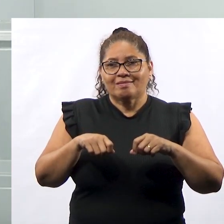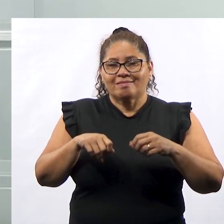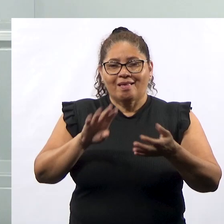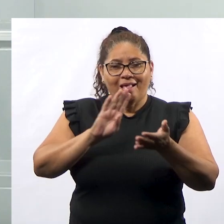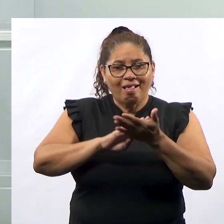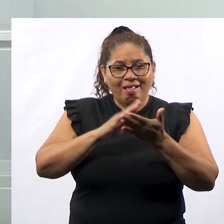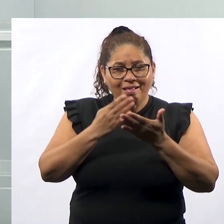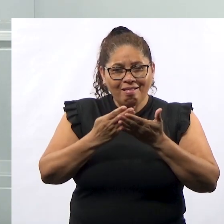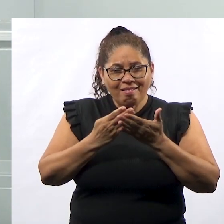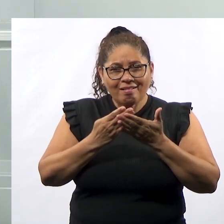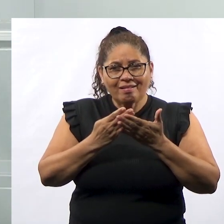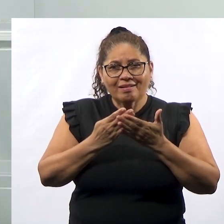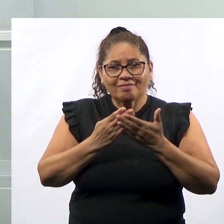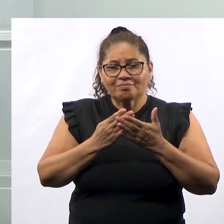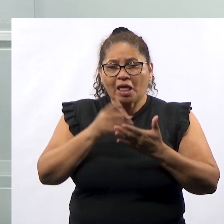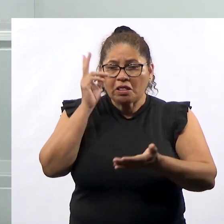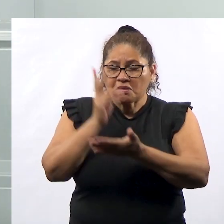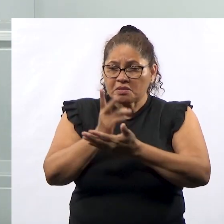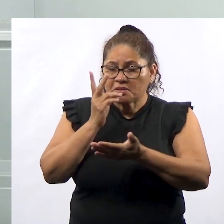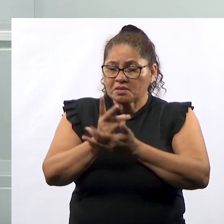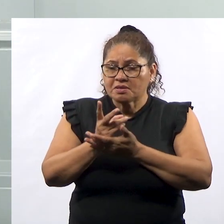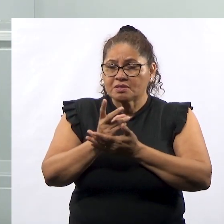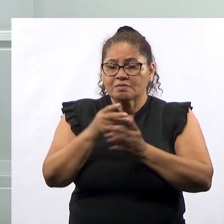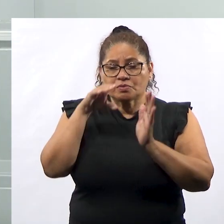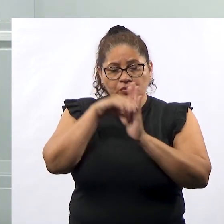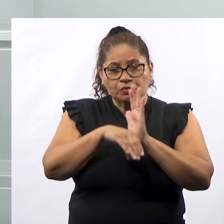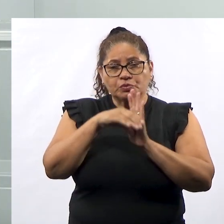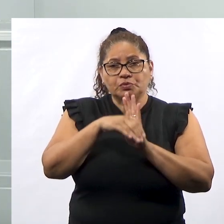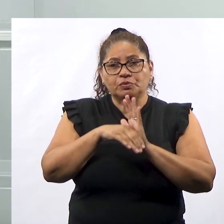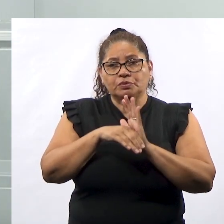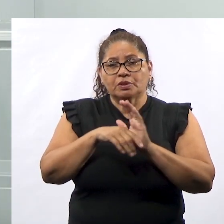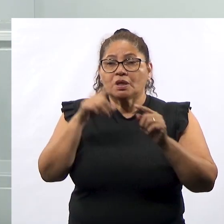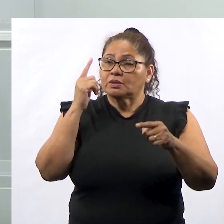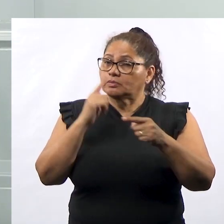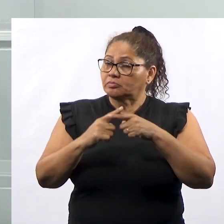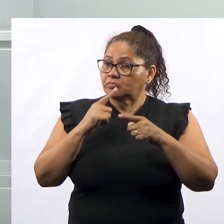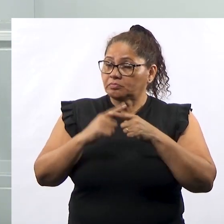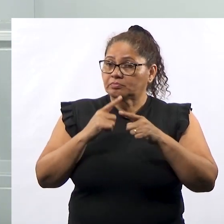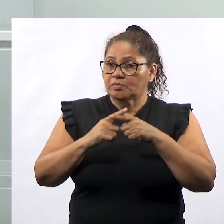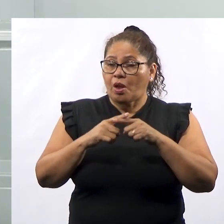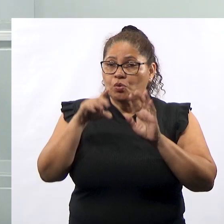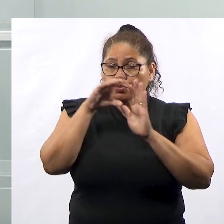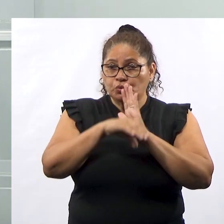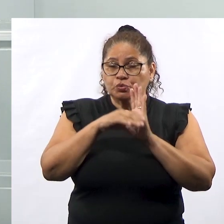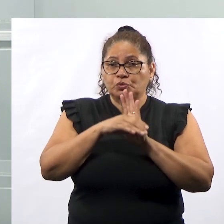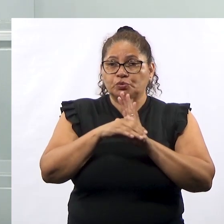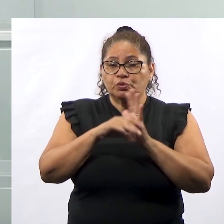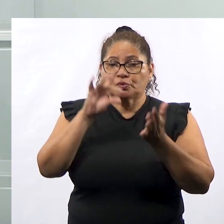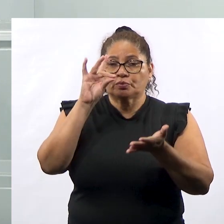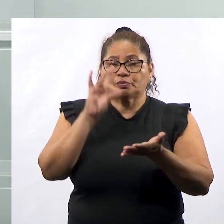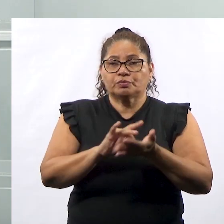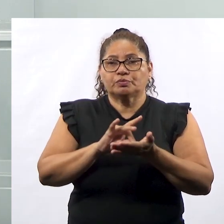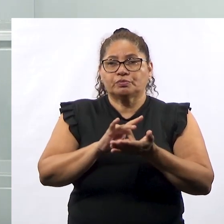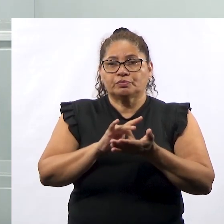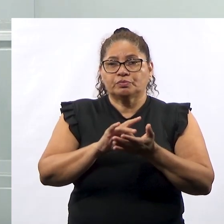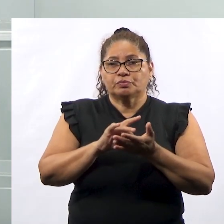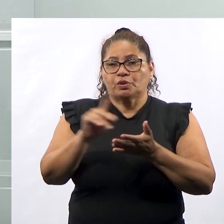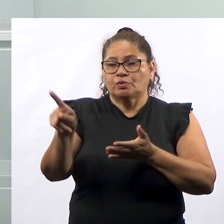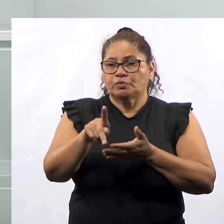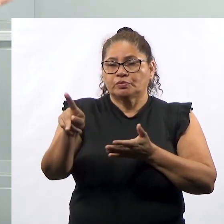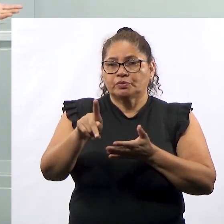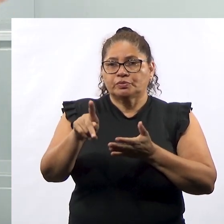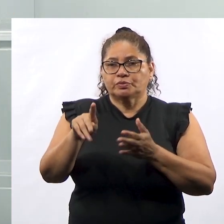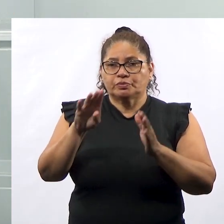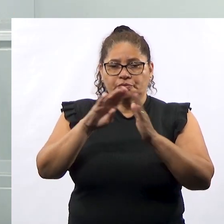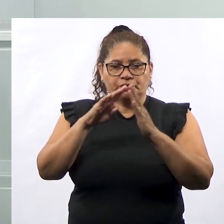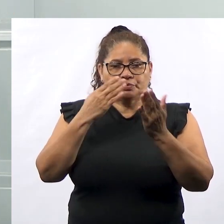interpretado. Nem sempre o professor participa da elaboração do currículo, até porque o currículo oficial, o professor